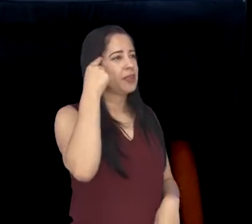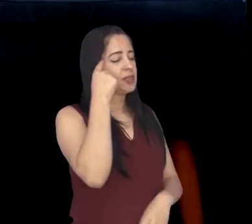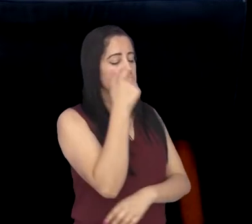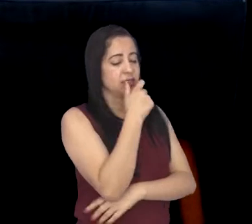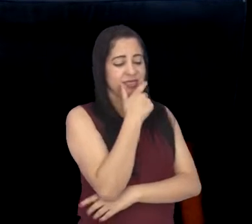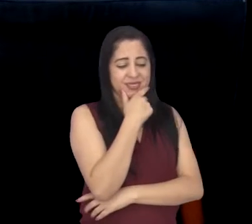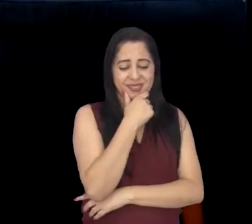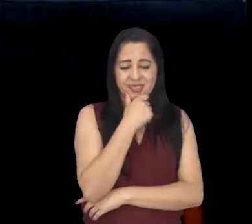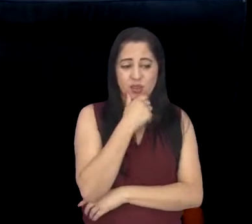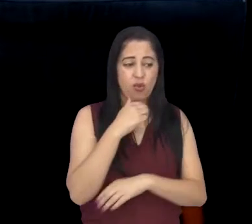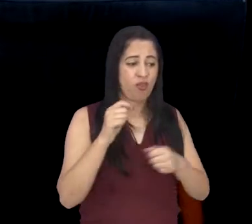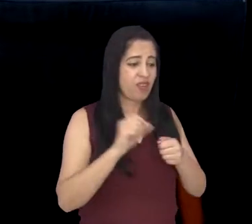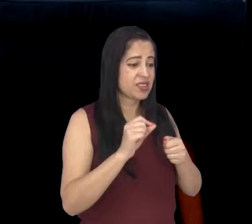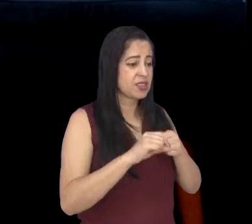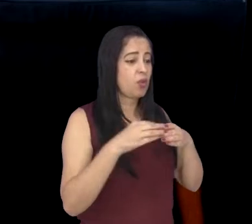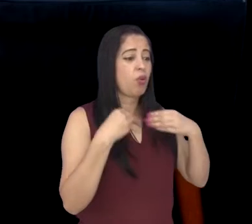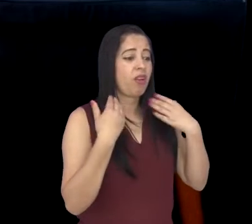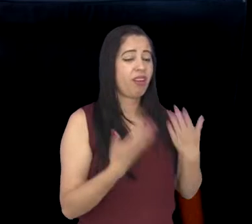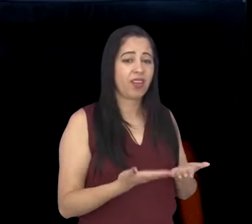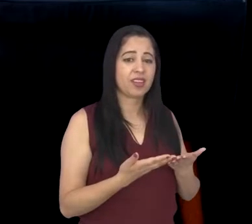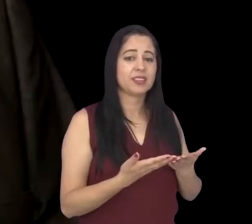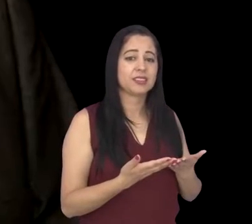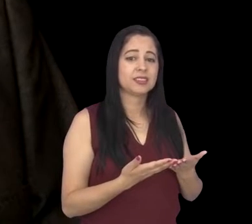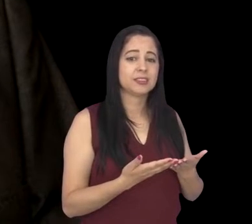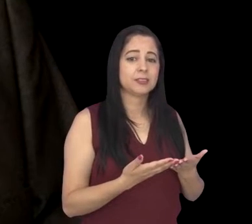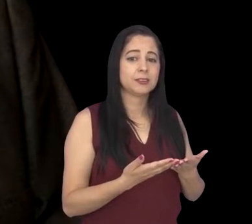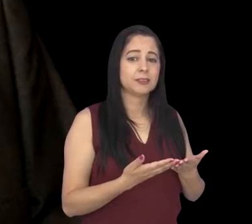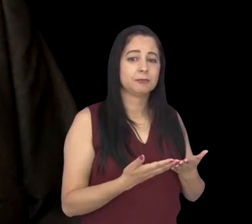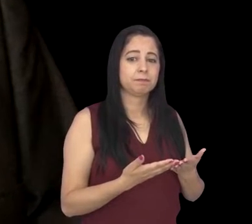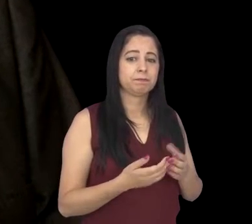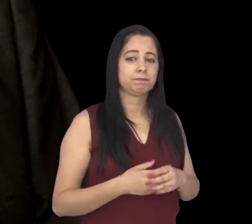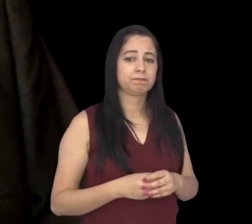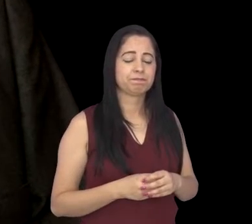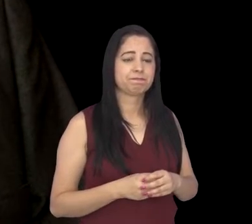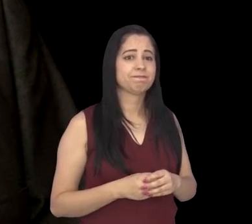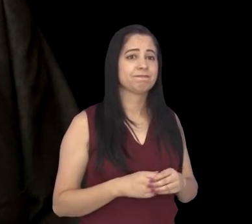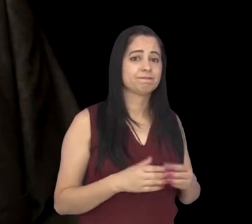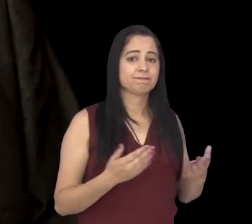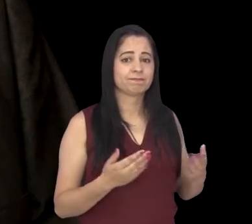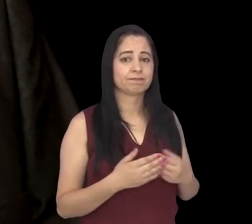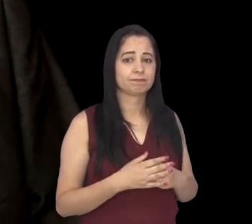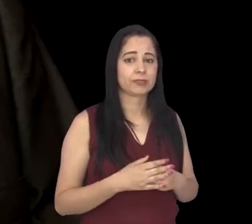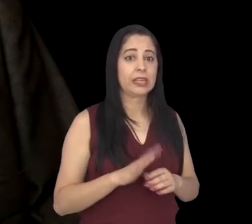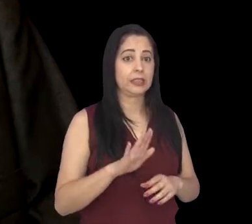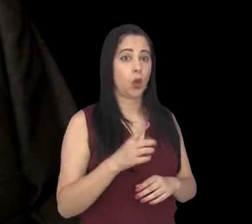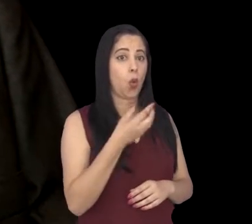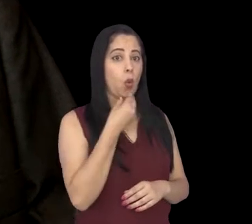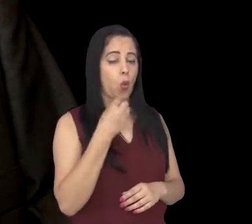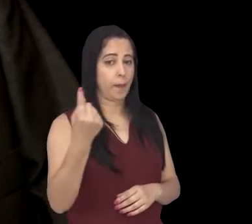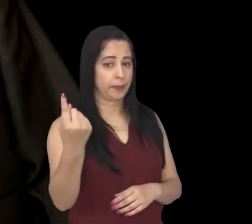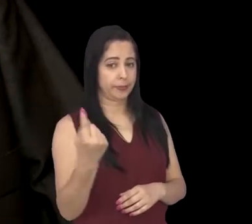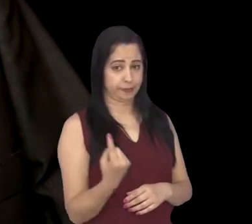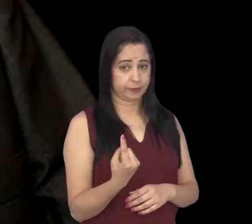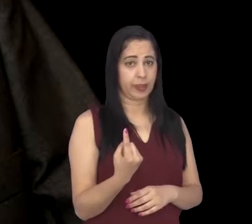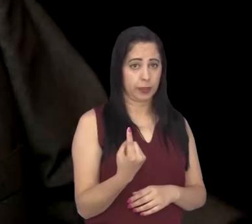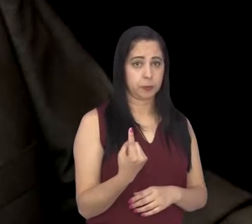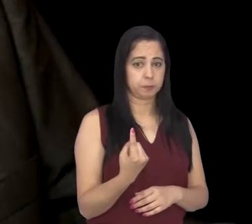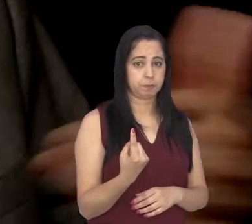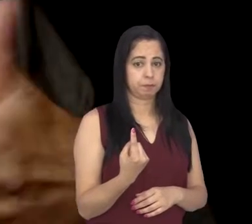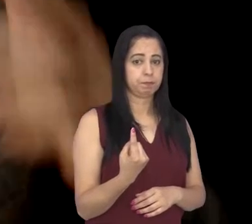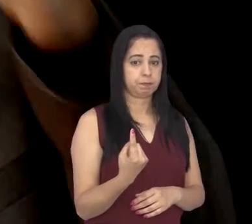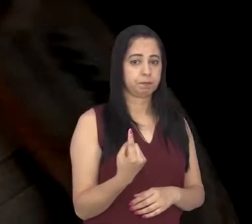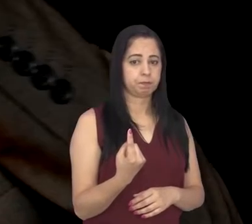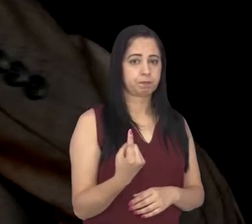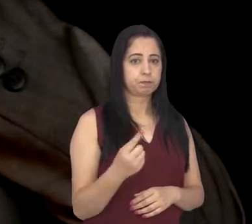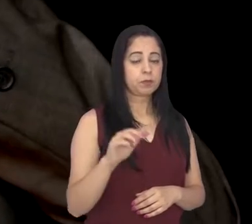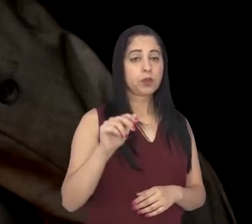céu. E aí, de repente, chegou a notícia e falou assim, o meu cunhado, casado com a Silvia, que era